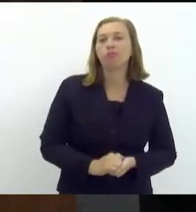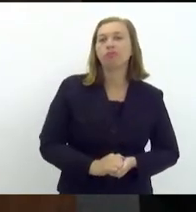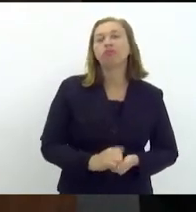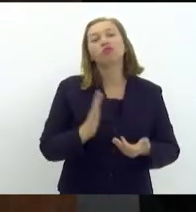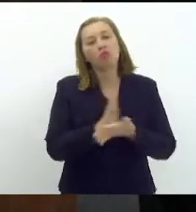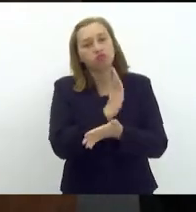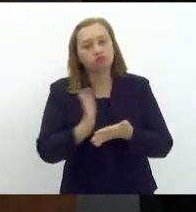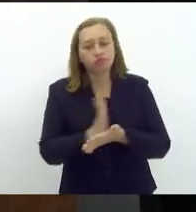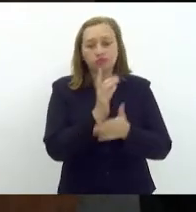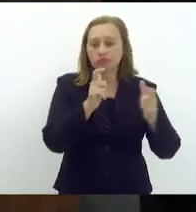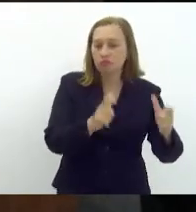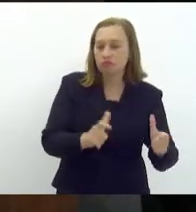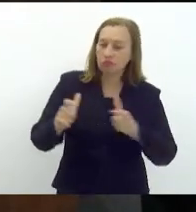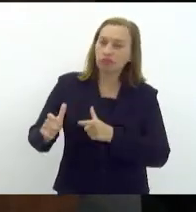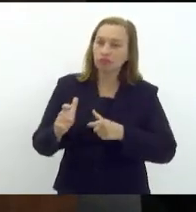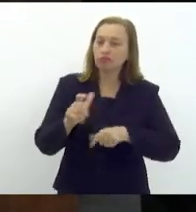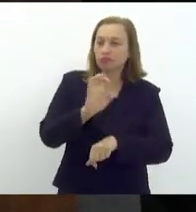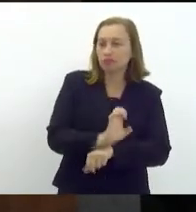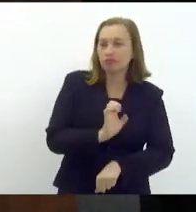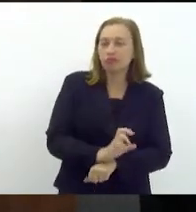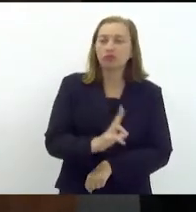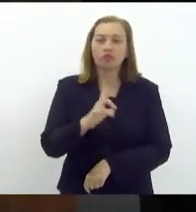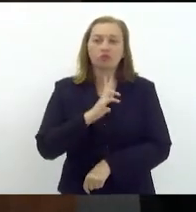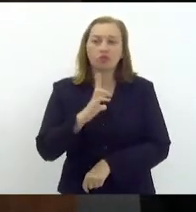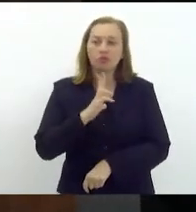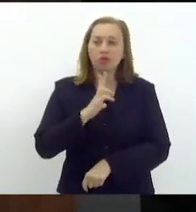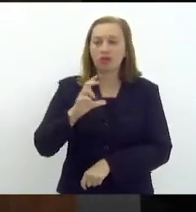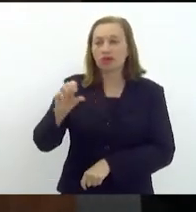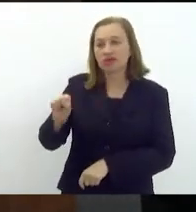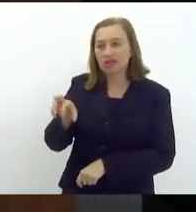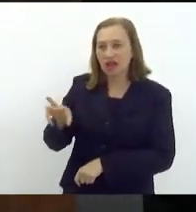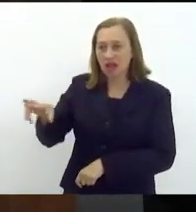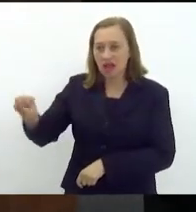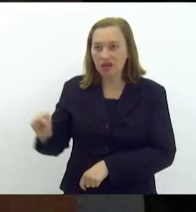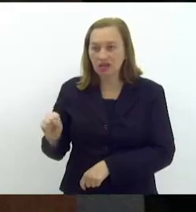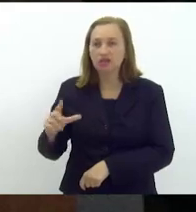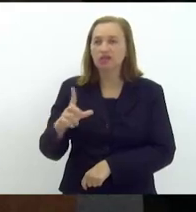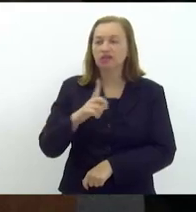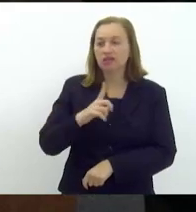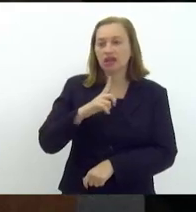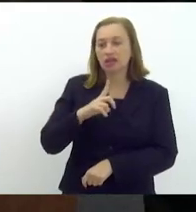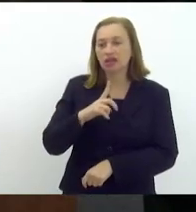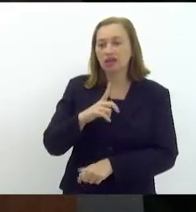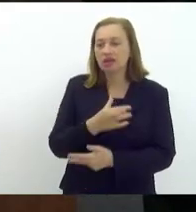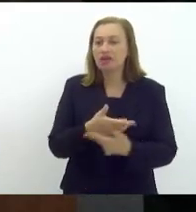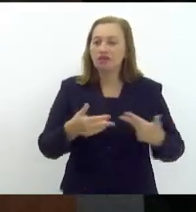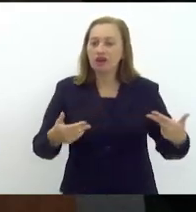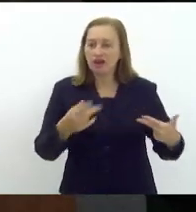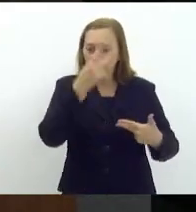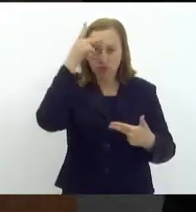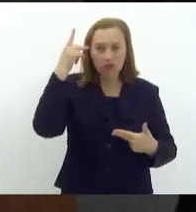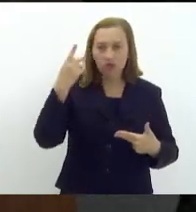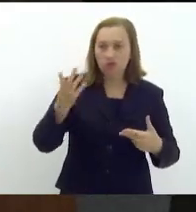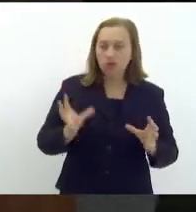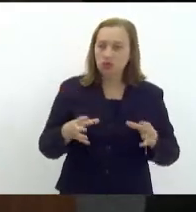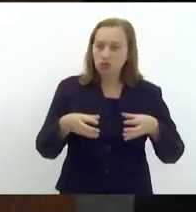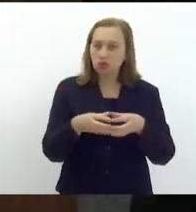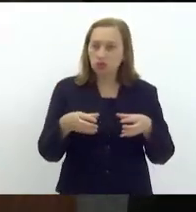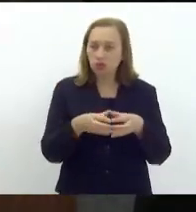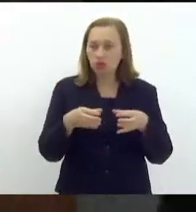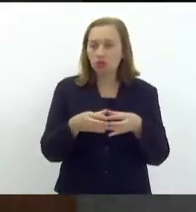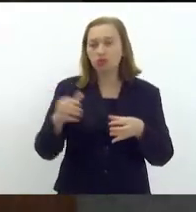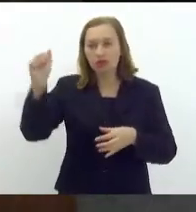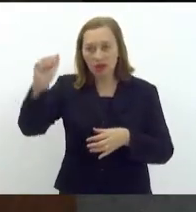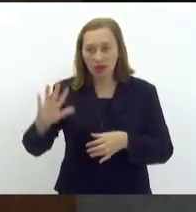algumas regiões do nosso Estado como a própria Região Serrana recebem comunidades de imigrantes asiáticos e por isso